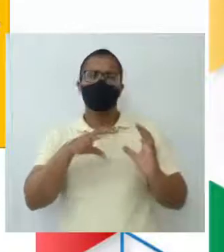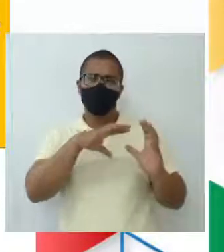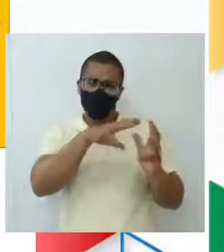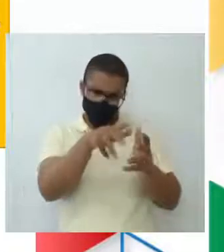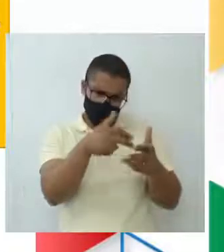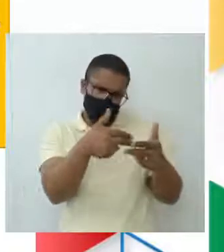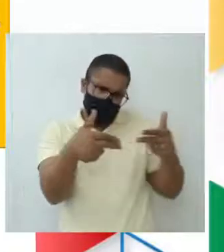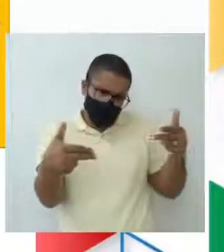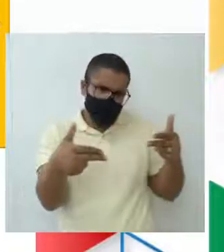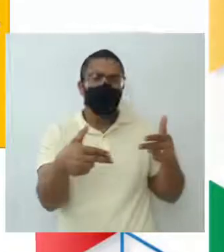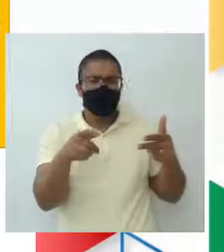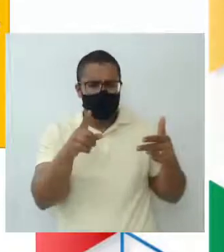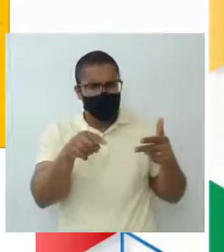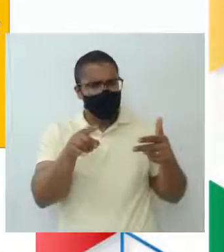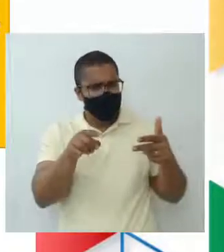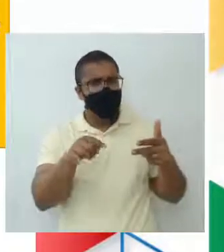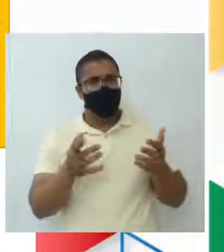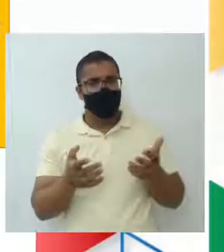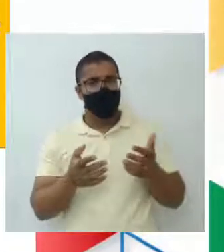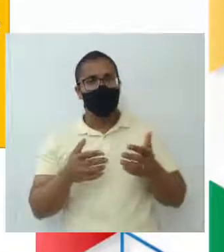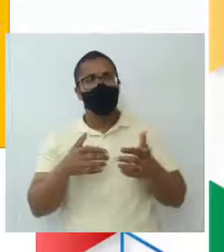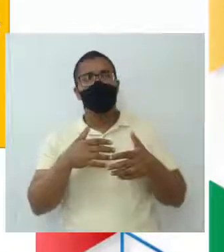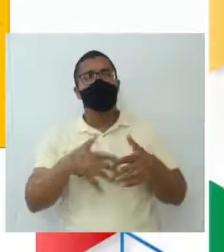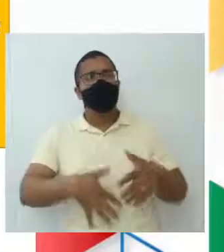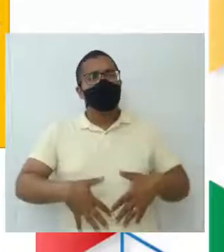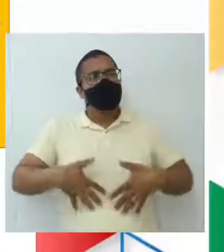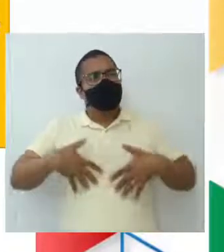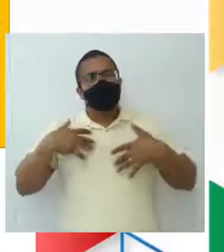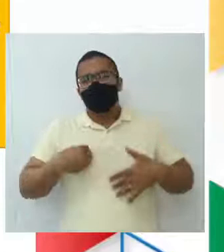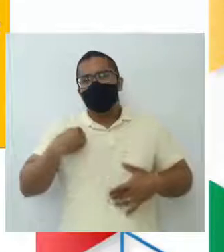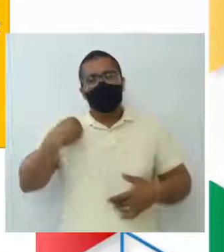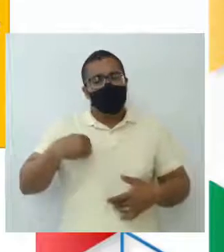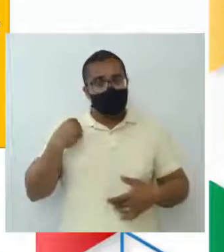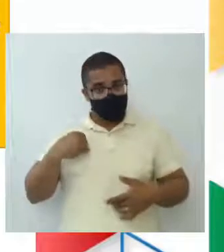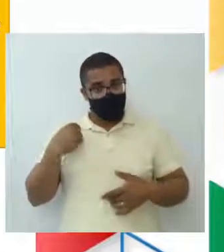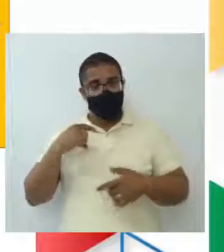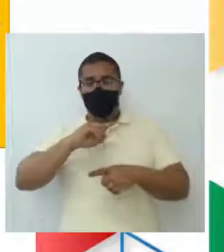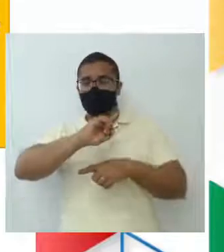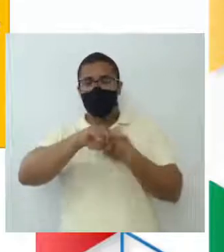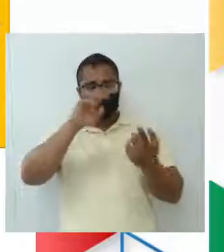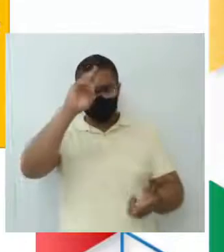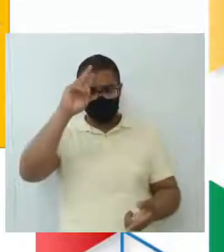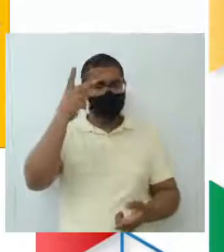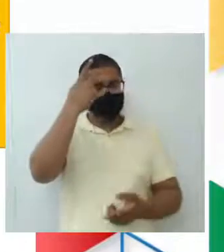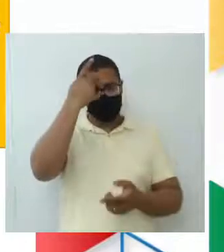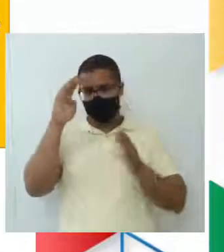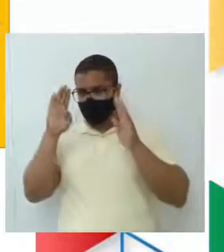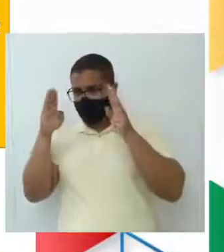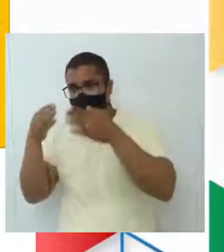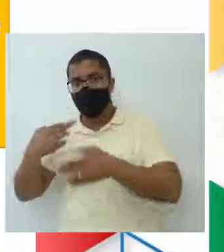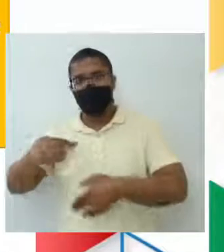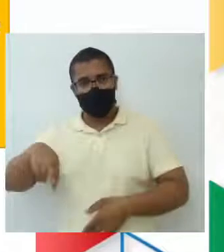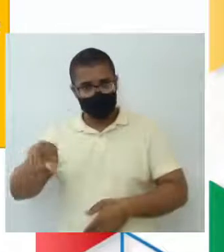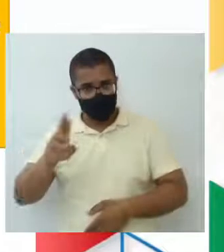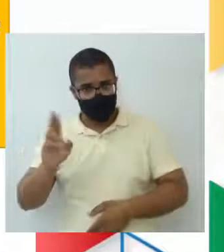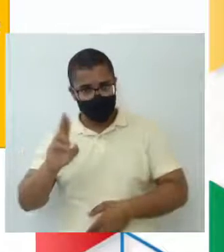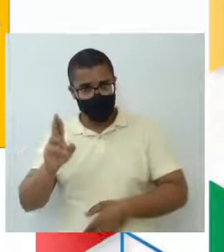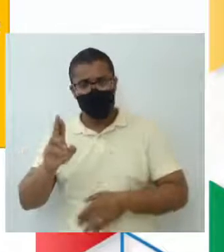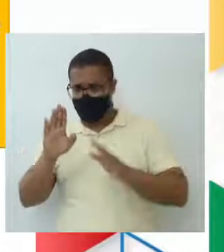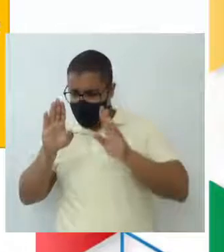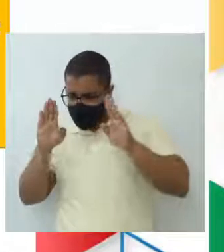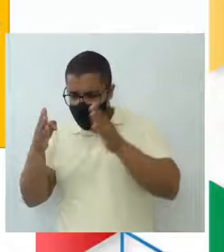certo? Isso aí, mundana, ele deu-se aos prazeres da vida, voltou-se para uma vida religiosa de